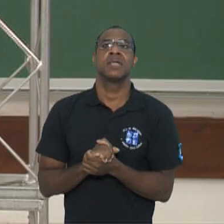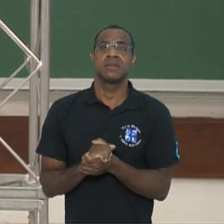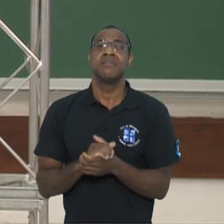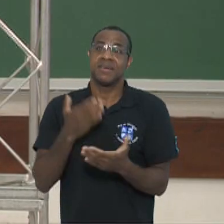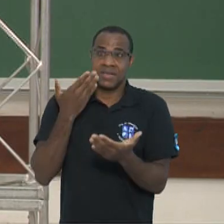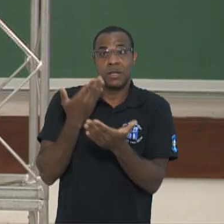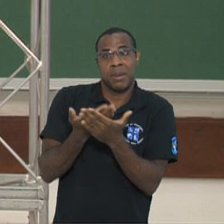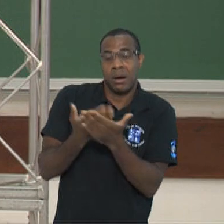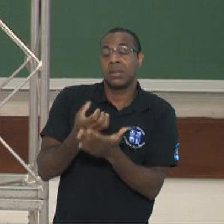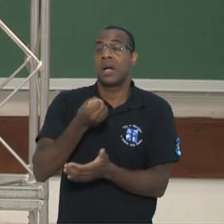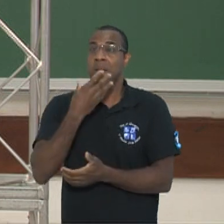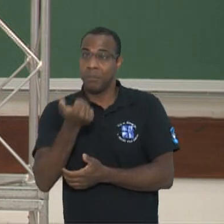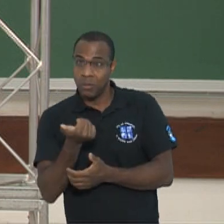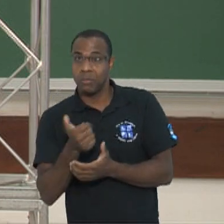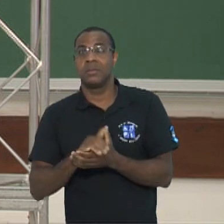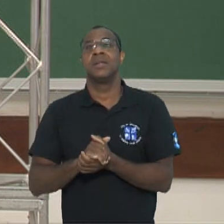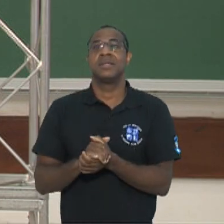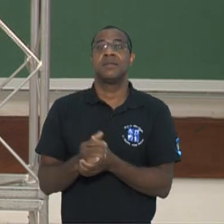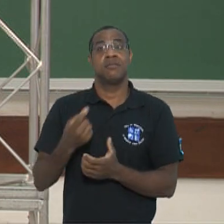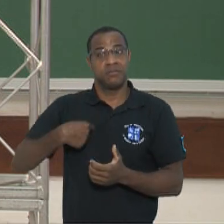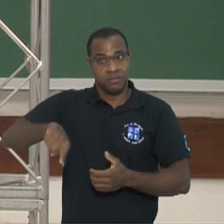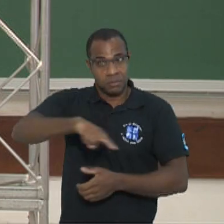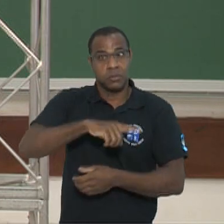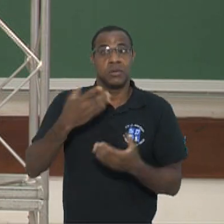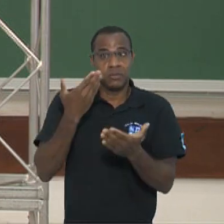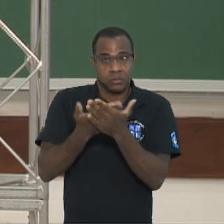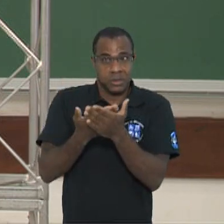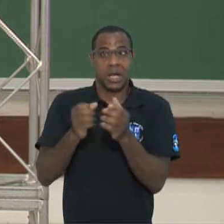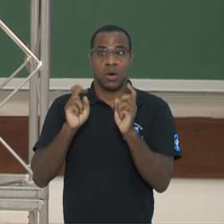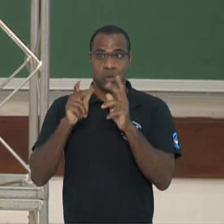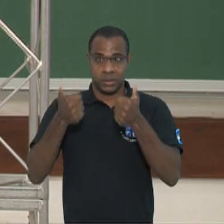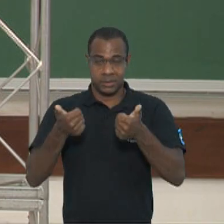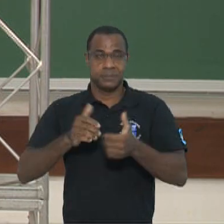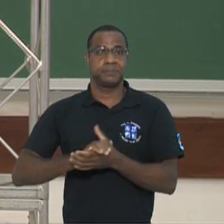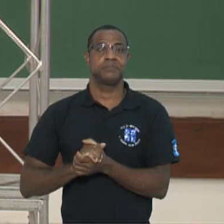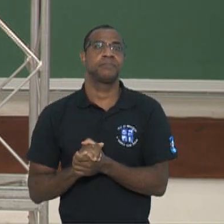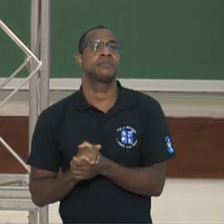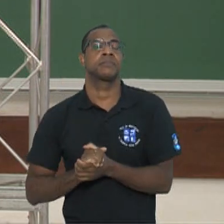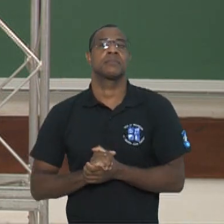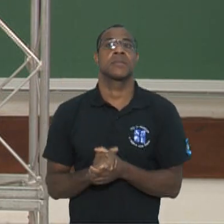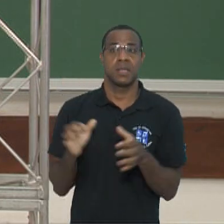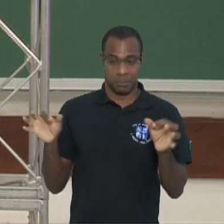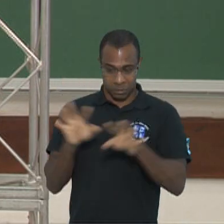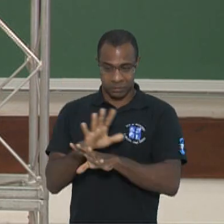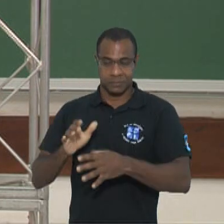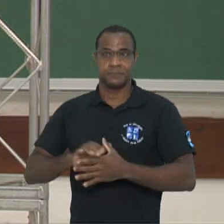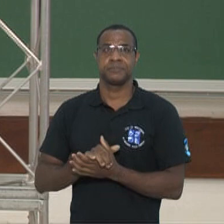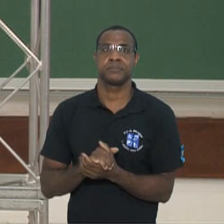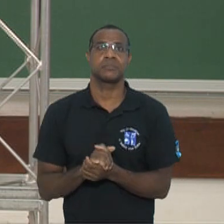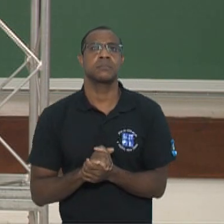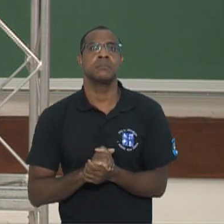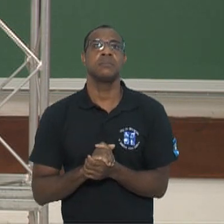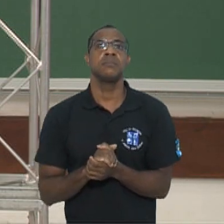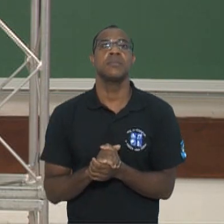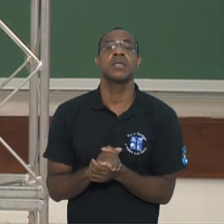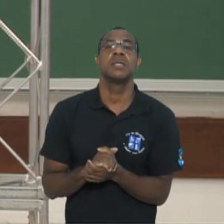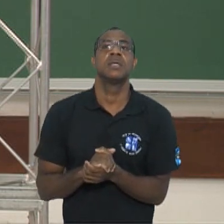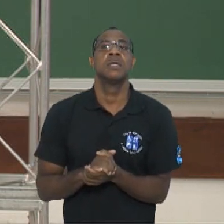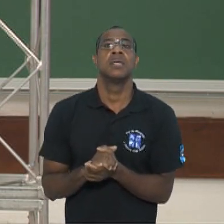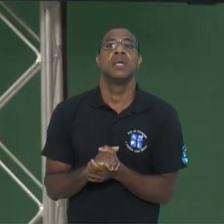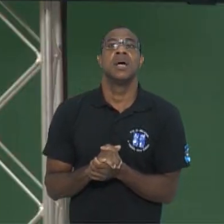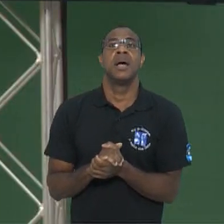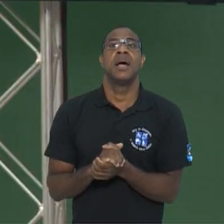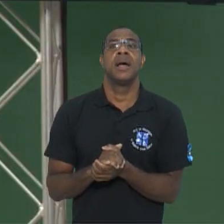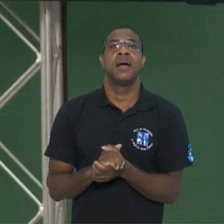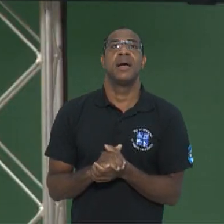aí, bons estudos para todos nós. Combinado? Se preparem, começo sempre com uma discussão do início da nossa aula, uma